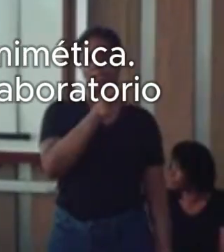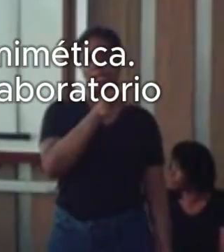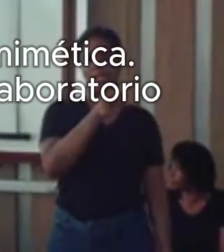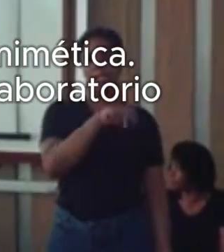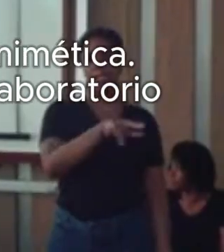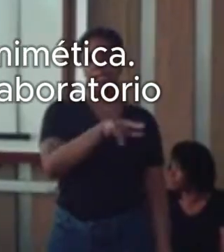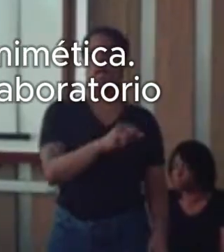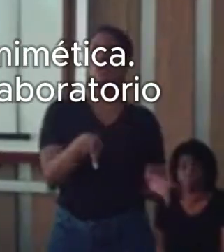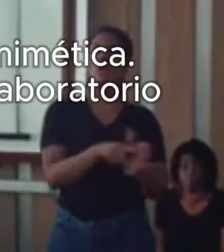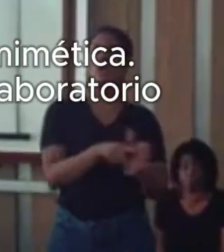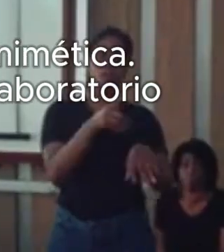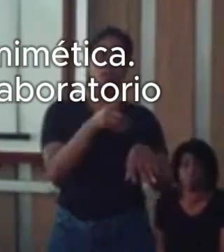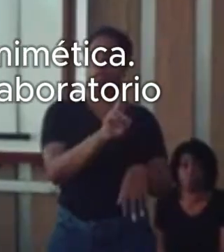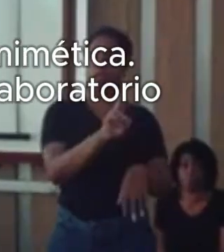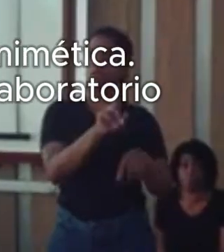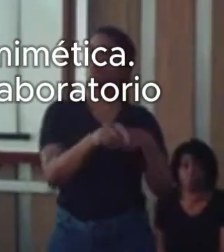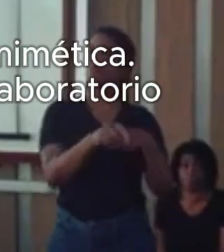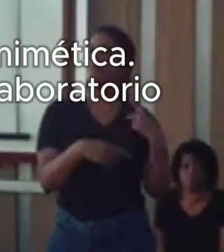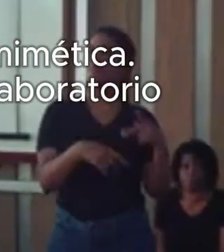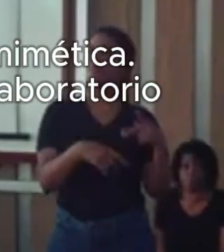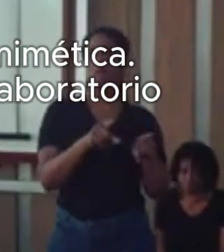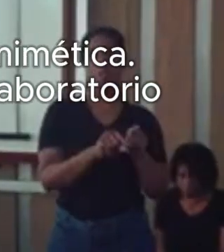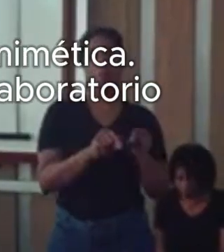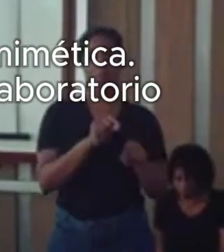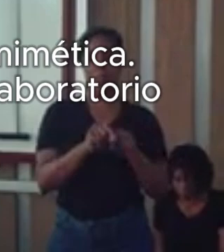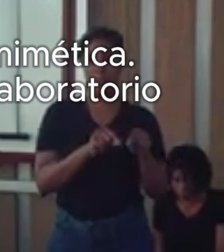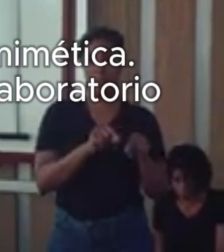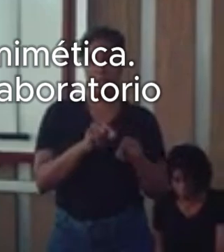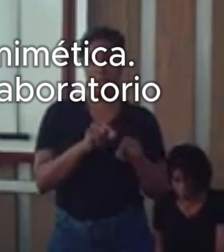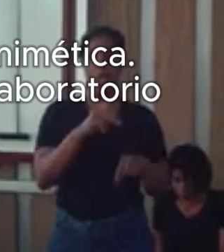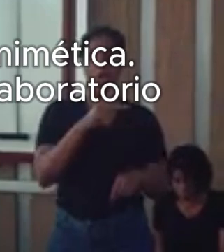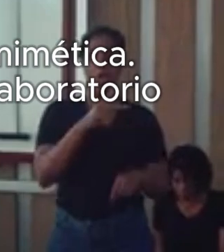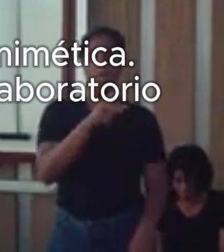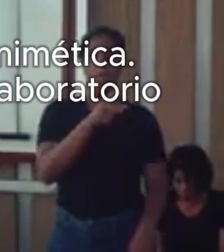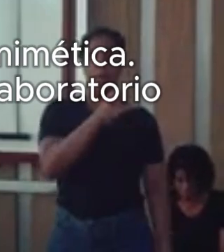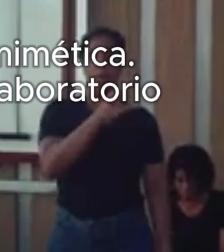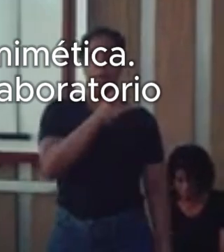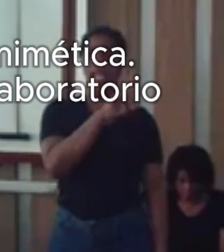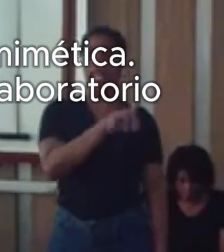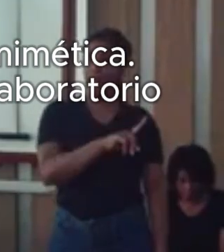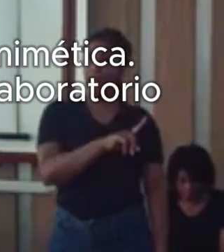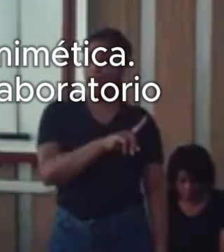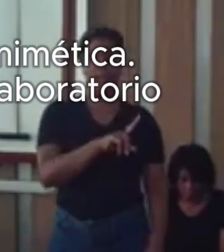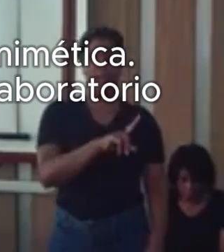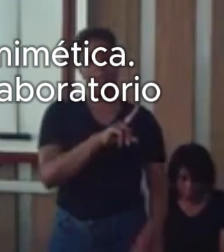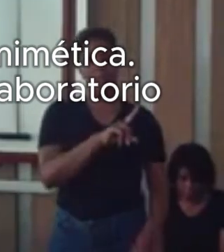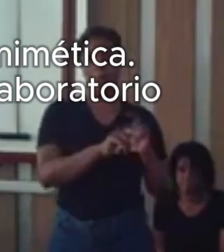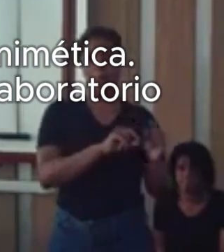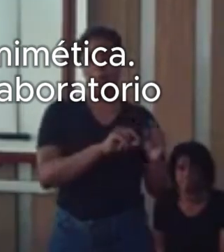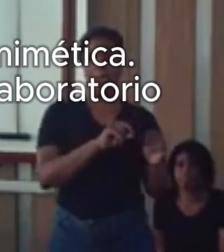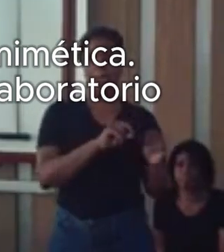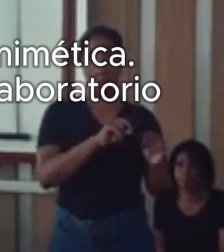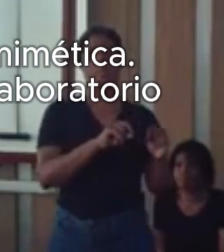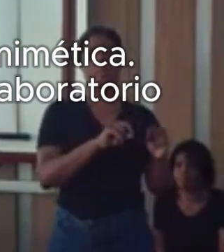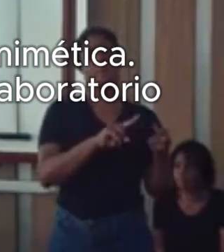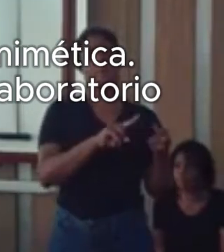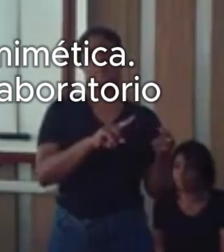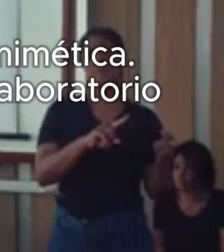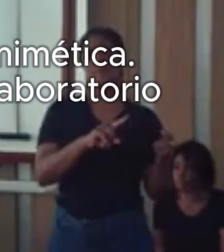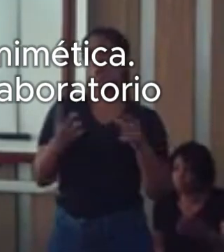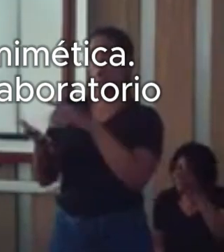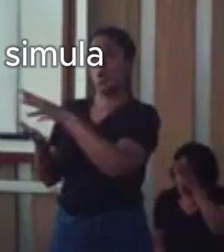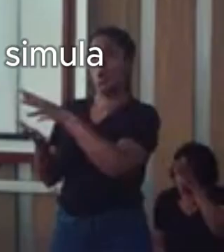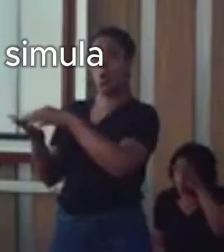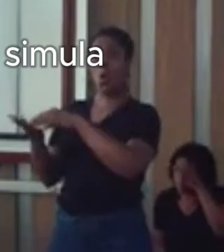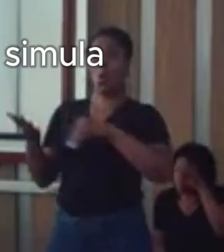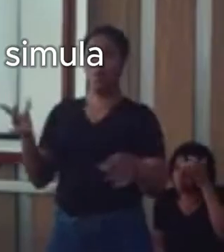Que a laminina é um polímero, ela é biomimética. Por quê? Porque ela é igual à natural. Então, ela é feita em laboratório, né? A